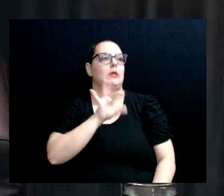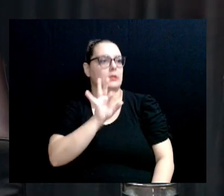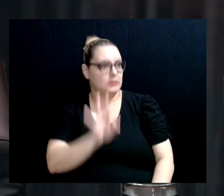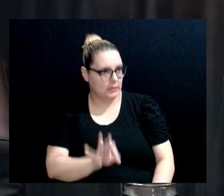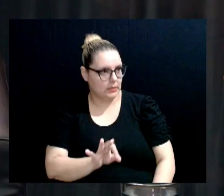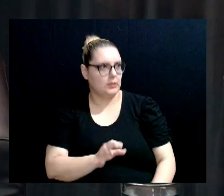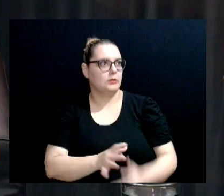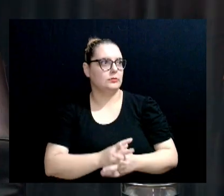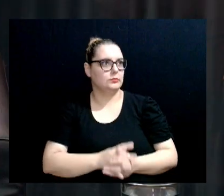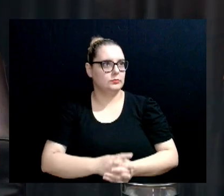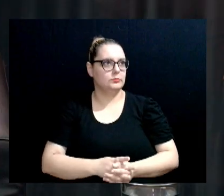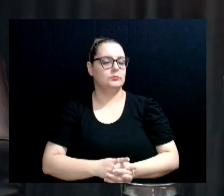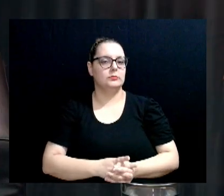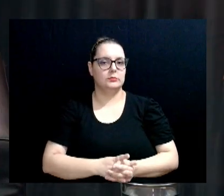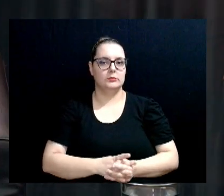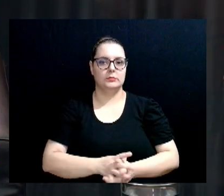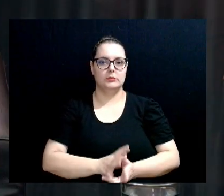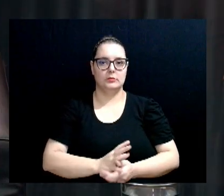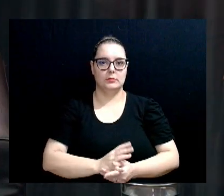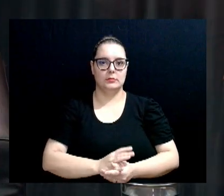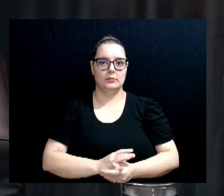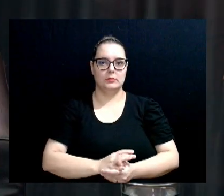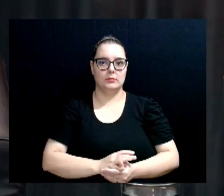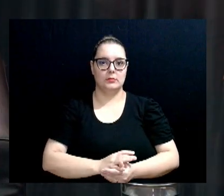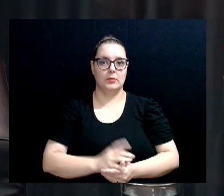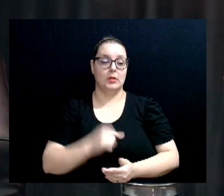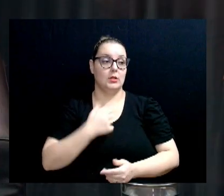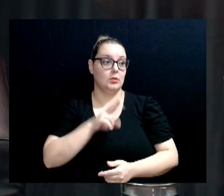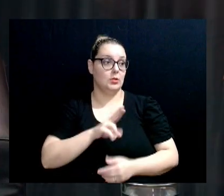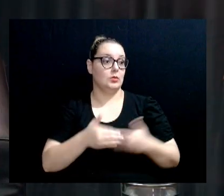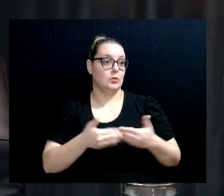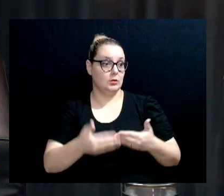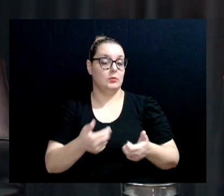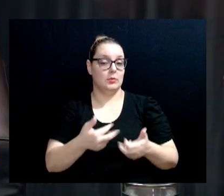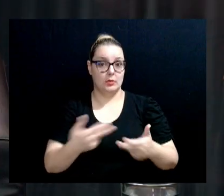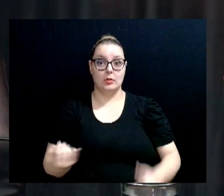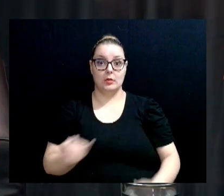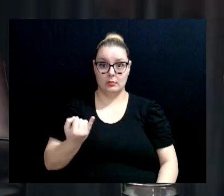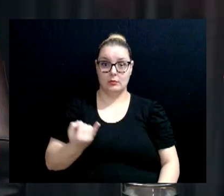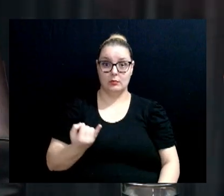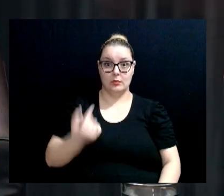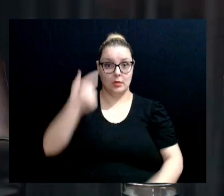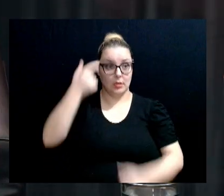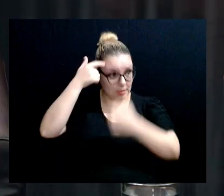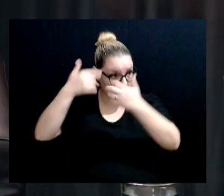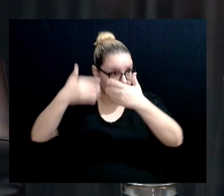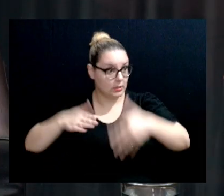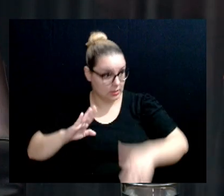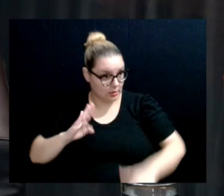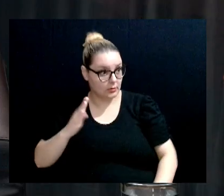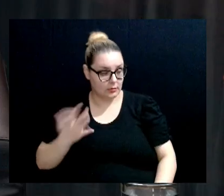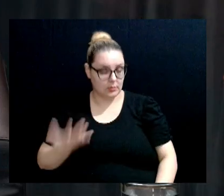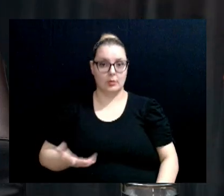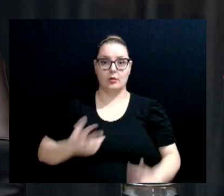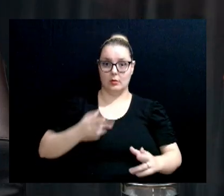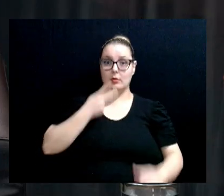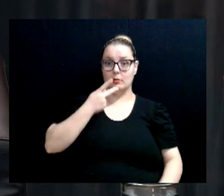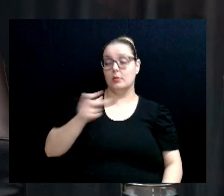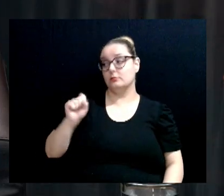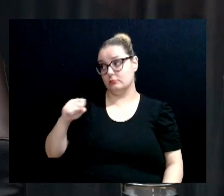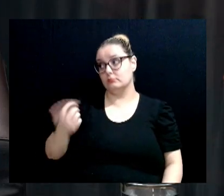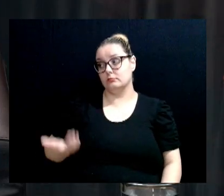E aí nós vamos num ponto muito importante e até neurobiológico mesmo, como você disse, né?